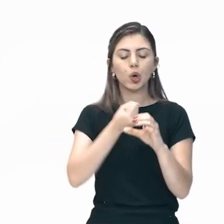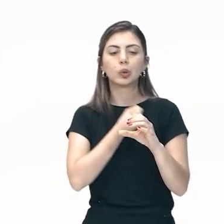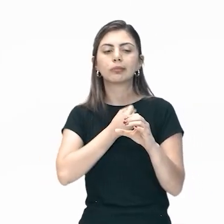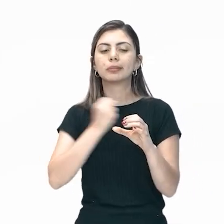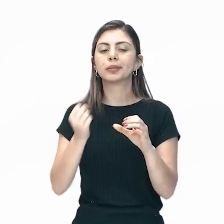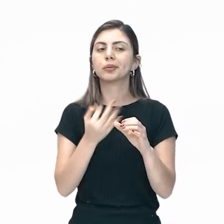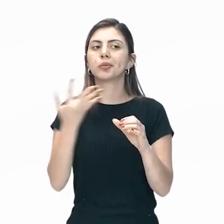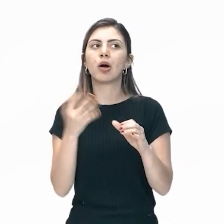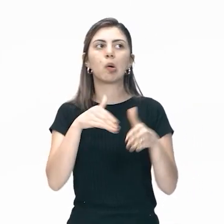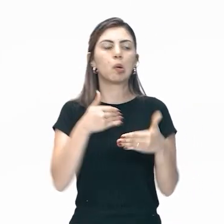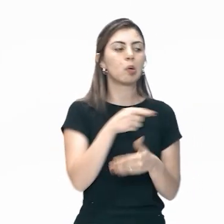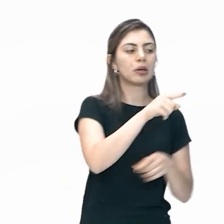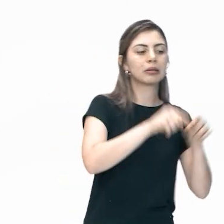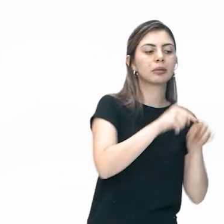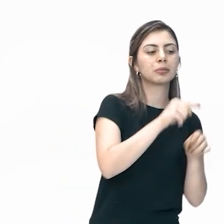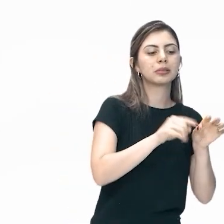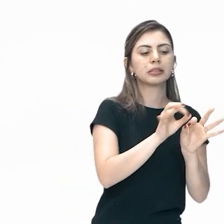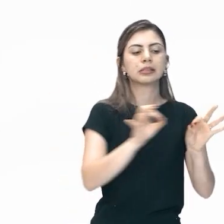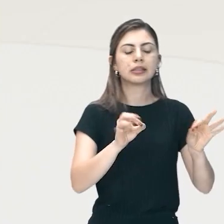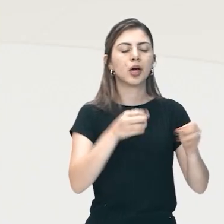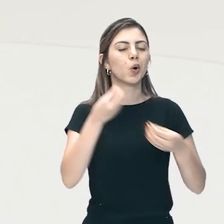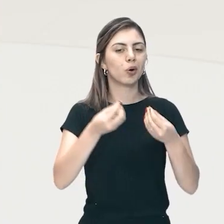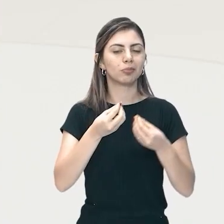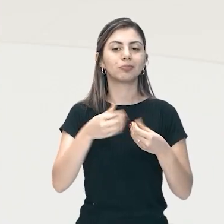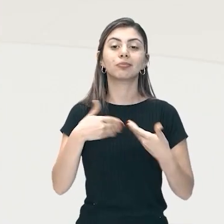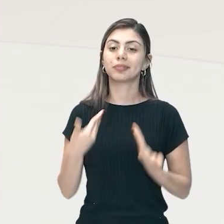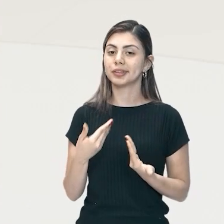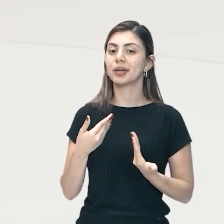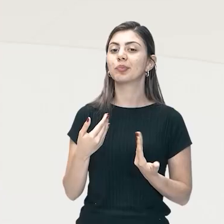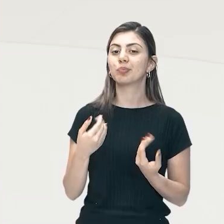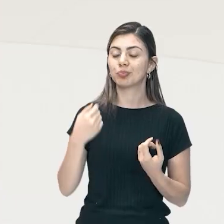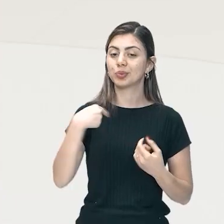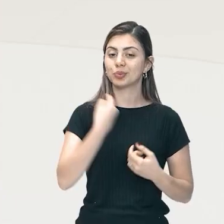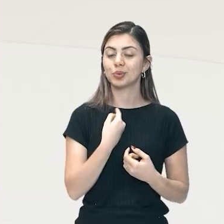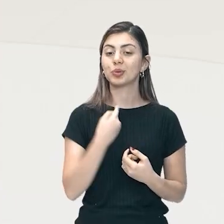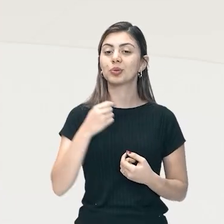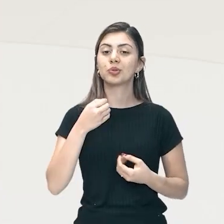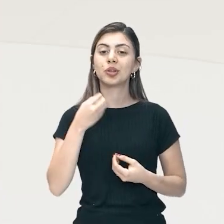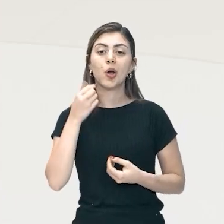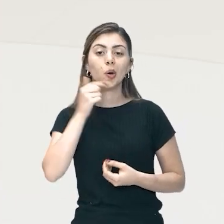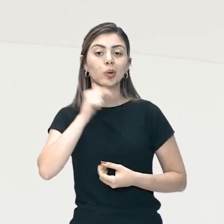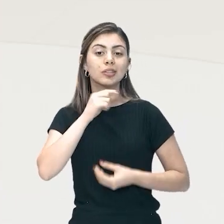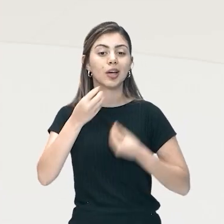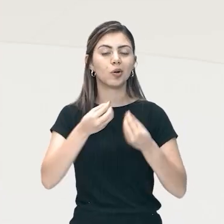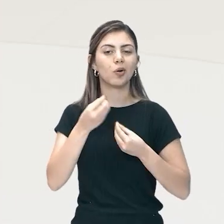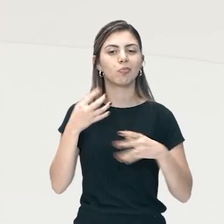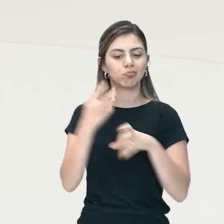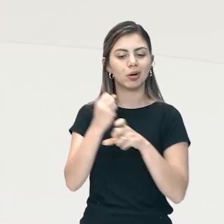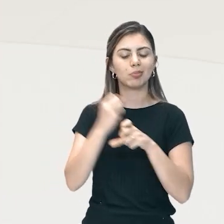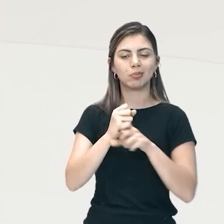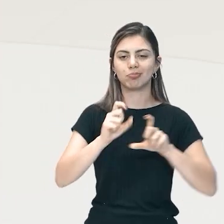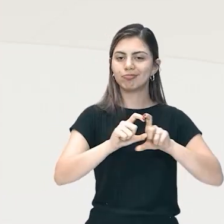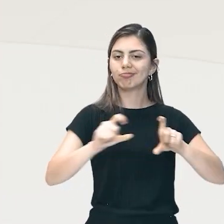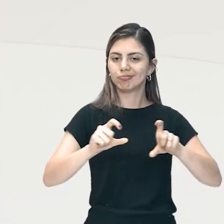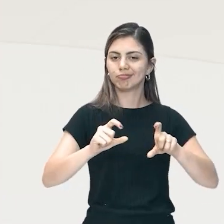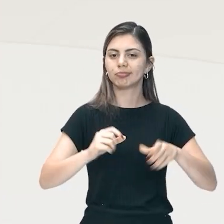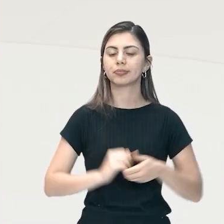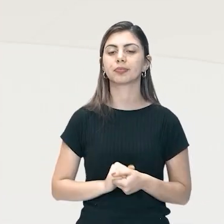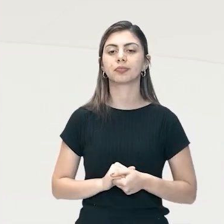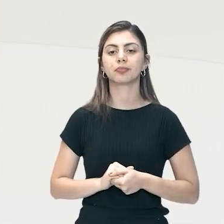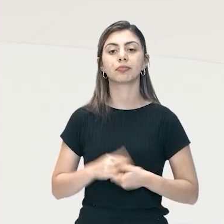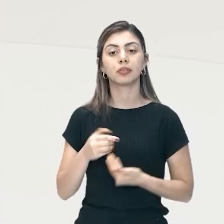gente? Basta que nós saibamos relacionar essas grandezas, tá, gente? Tomem muito